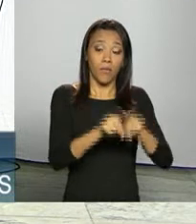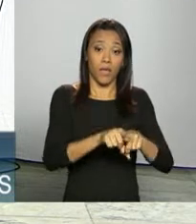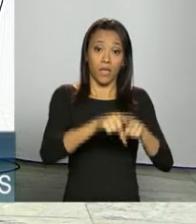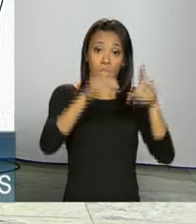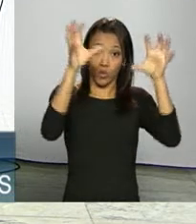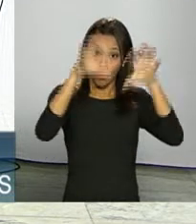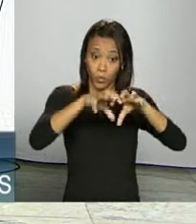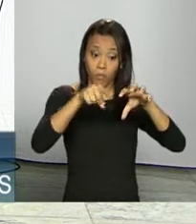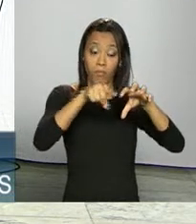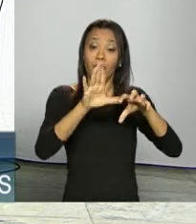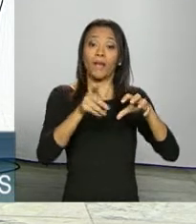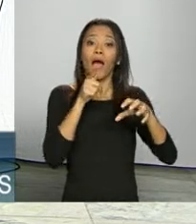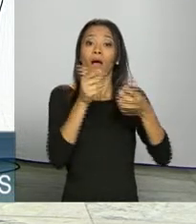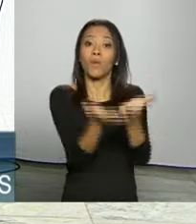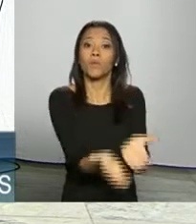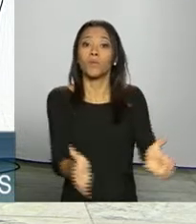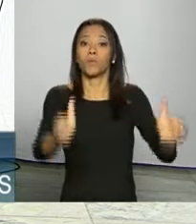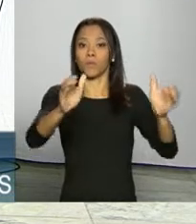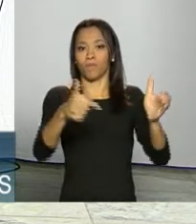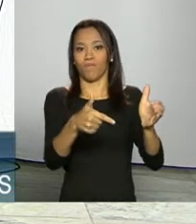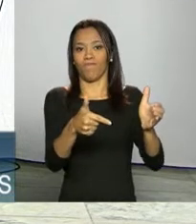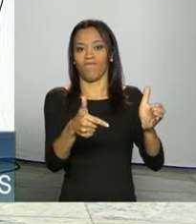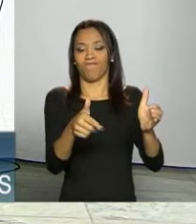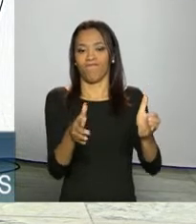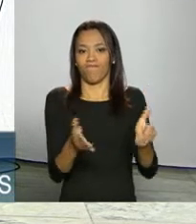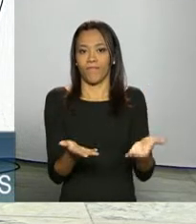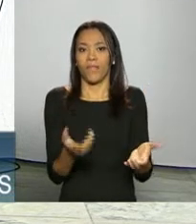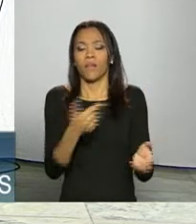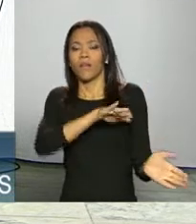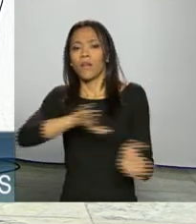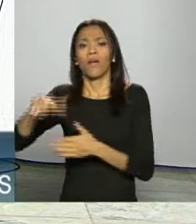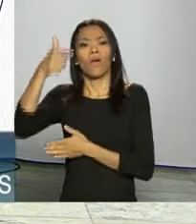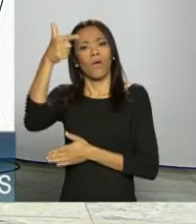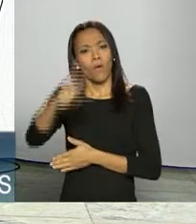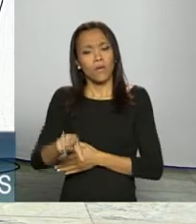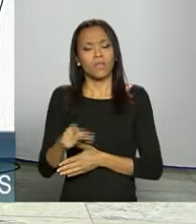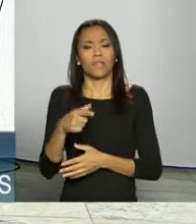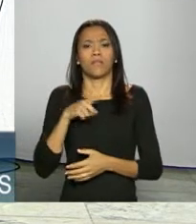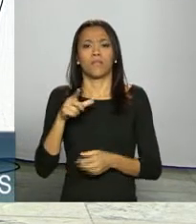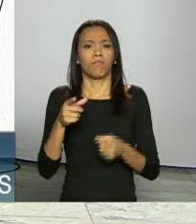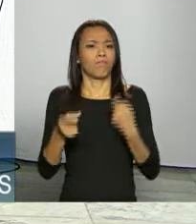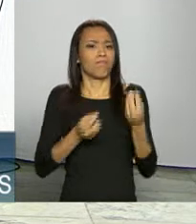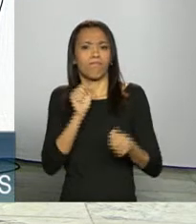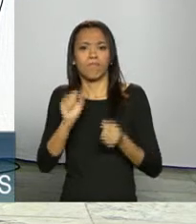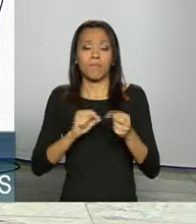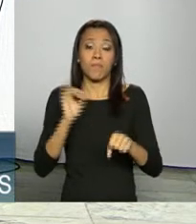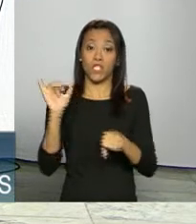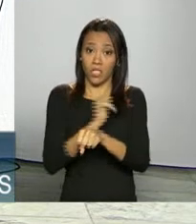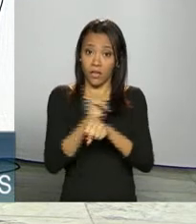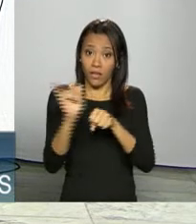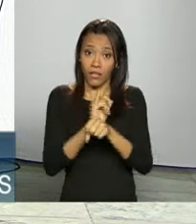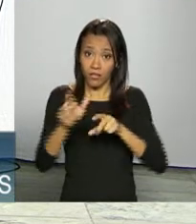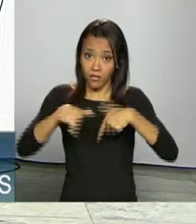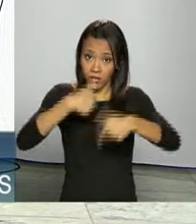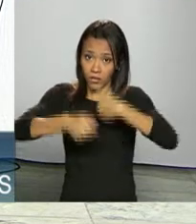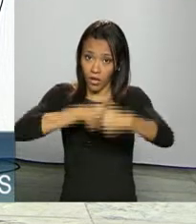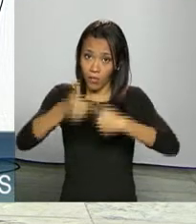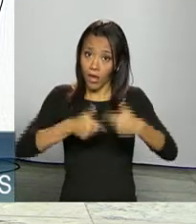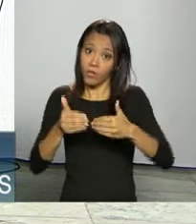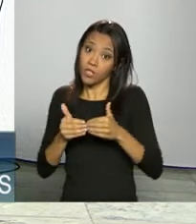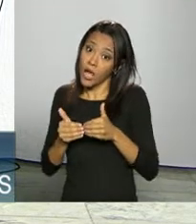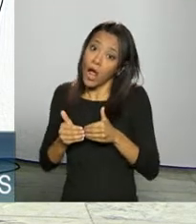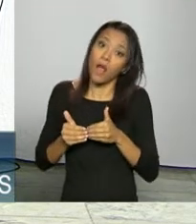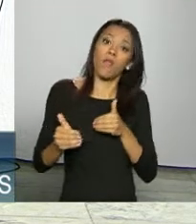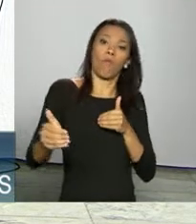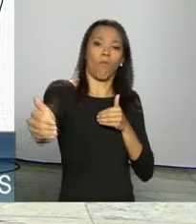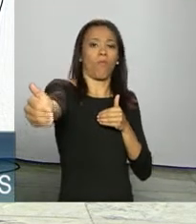ter pois se atendido como vazão então a outra coisa e a visão estratégica do ponto de vista de médio e longo prazo em função dos fenômenos